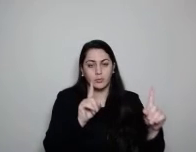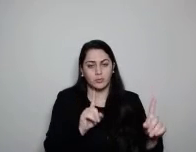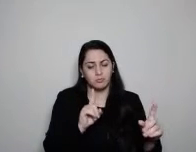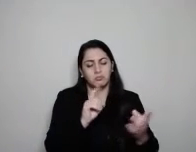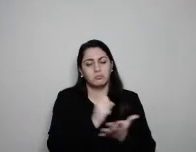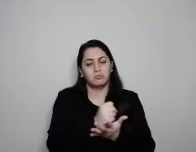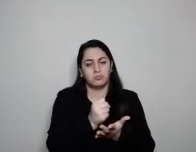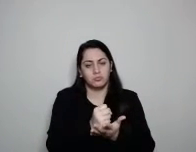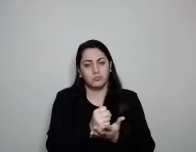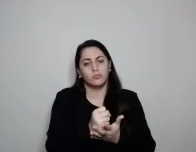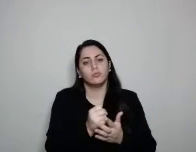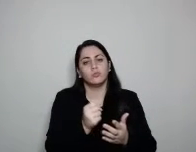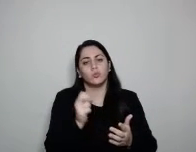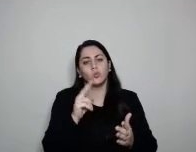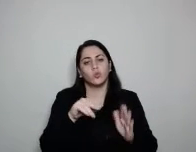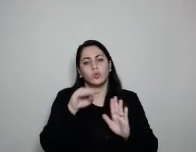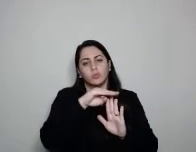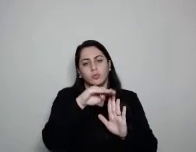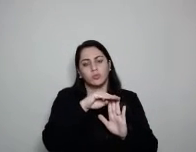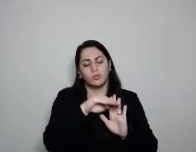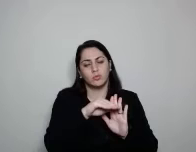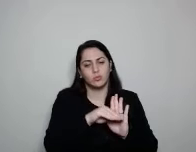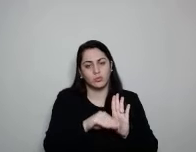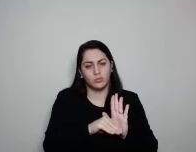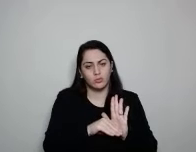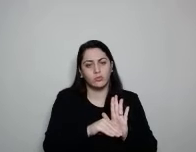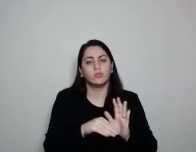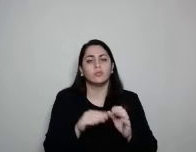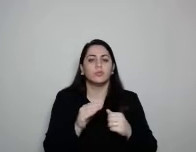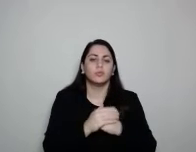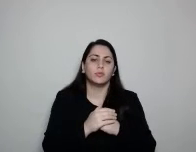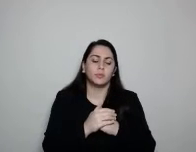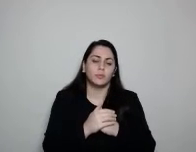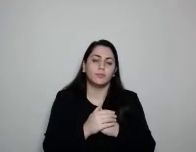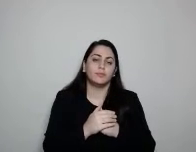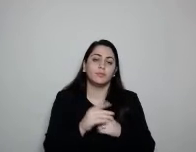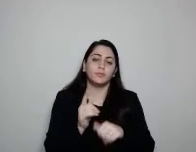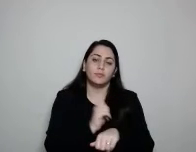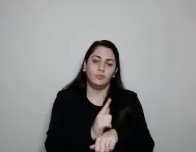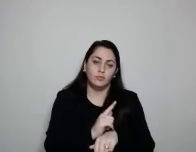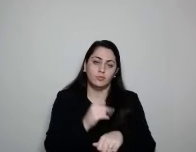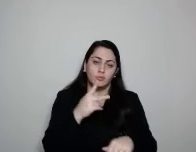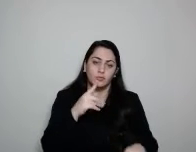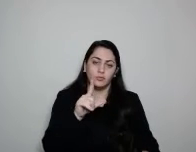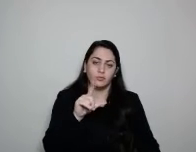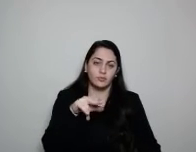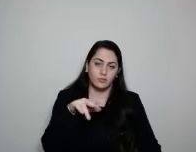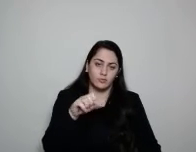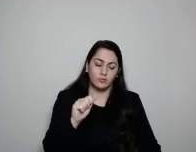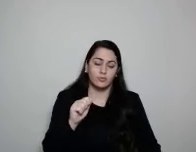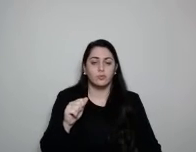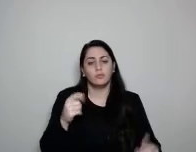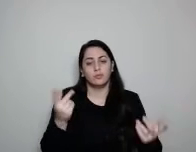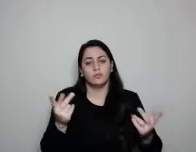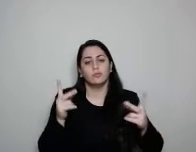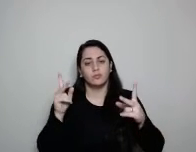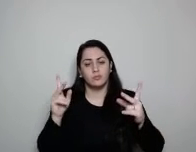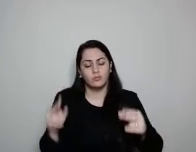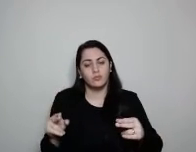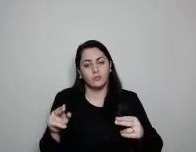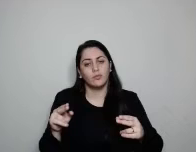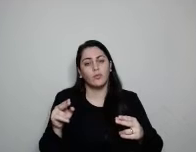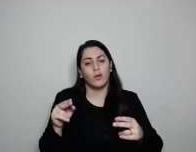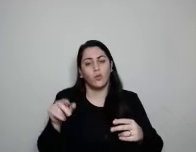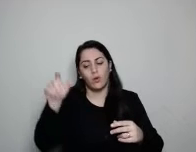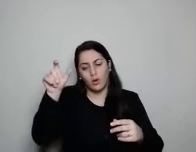as cláusulas do contrato do parceiro que recebia a gestão plena fossem iguais às cláusulas do contrato da autora, que o